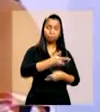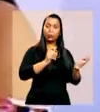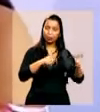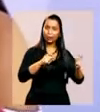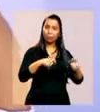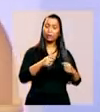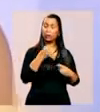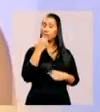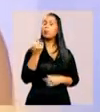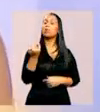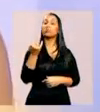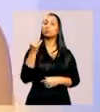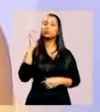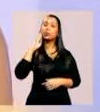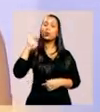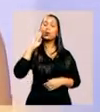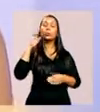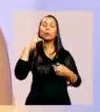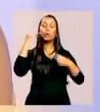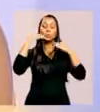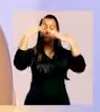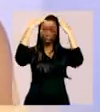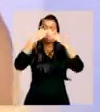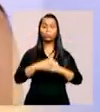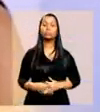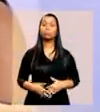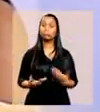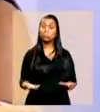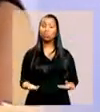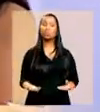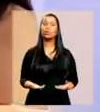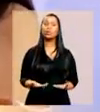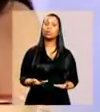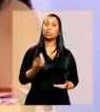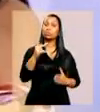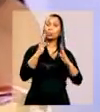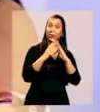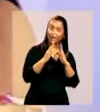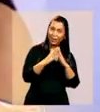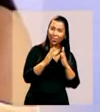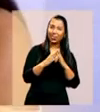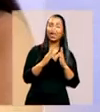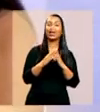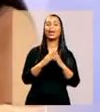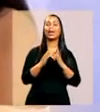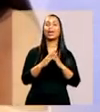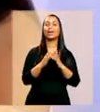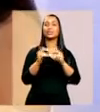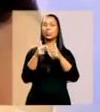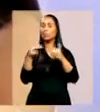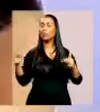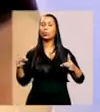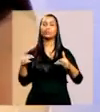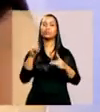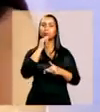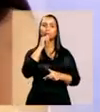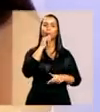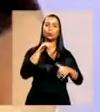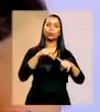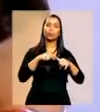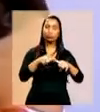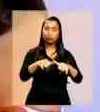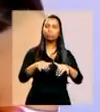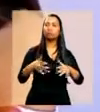conseguir proporcionar para eles vai ser interessante para o desenvolvimento deles. Lá dentro da sua casa, se você pegar objetos da cozinha,